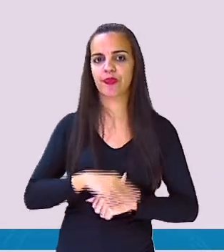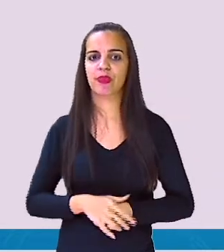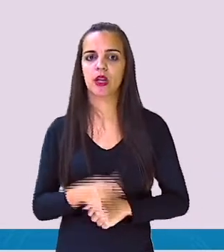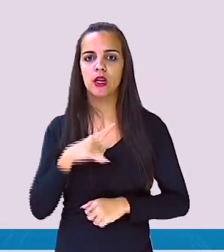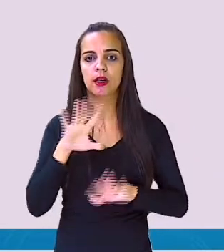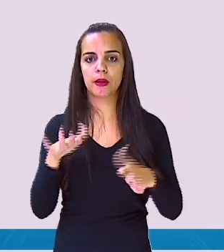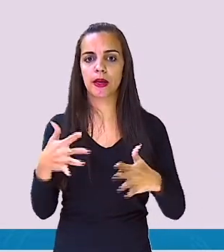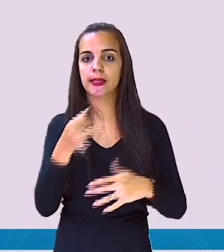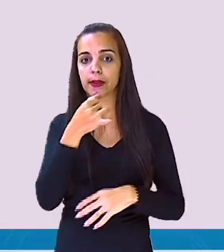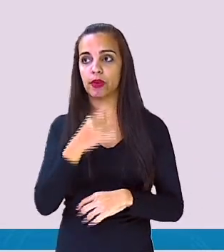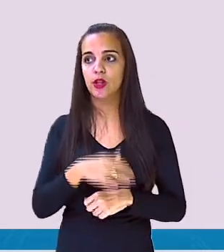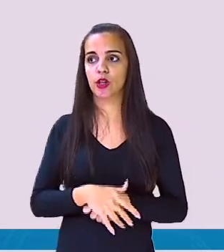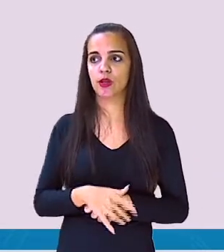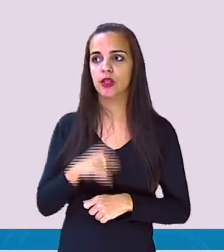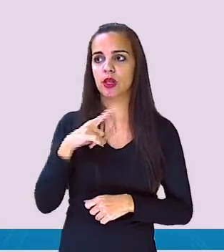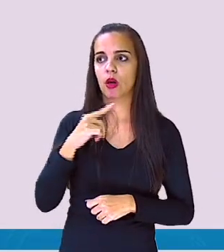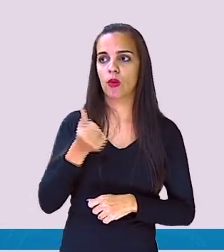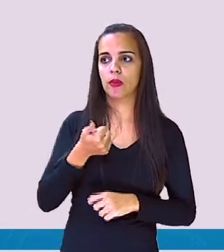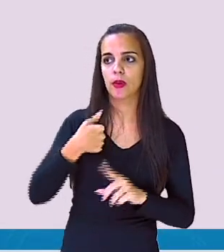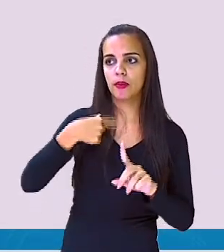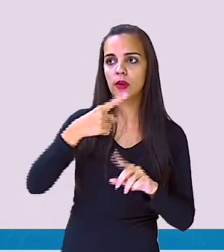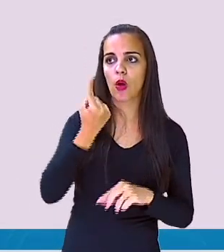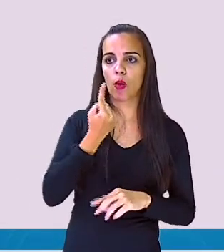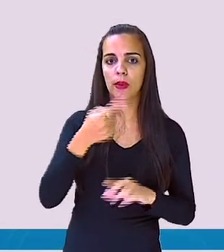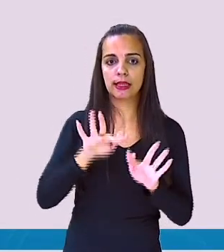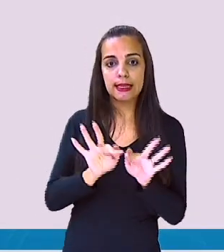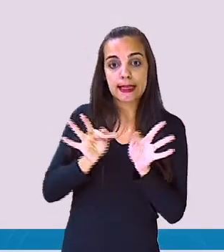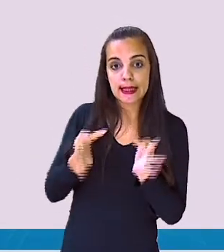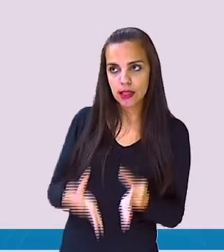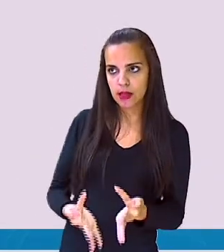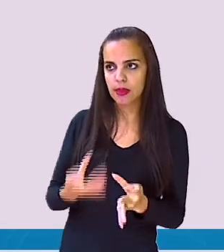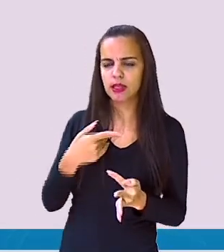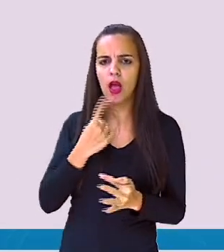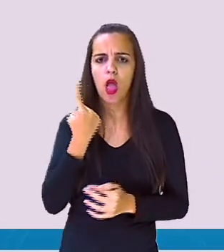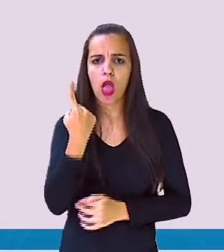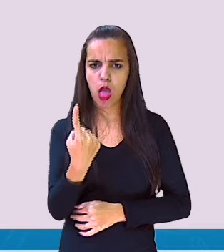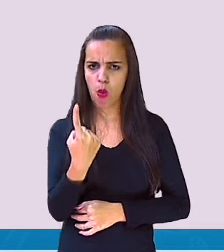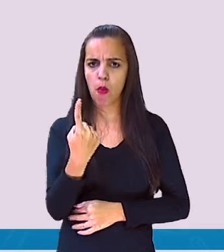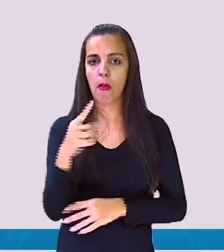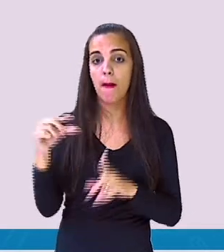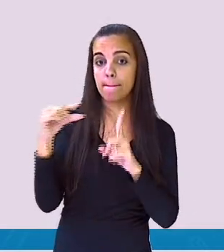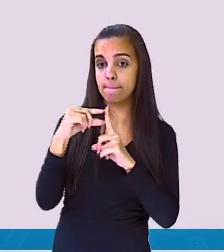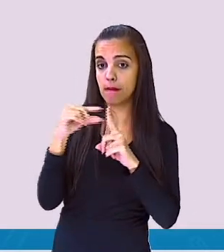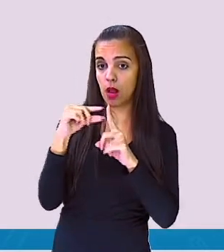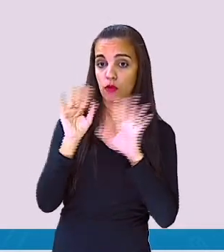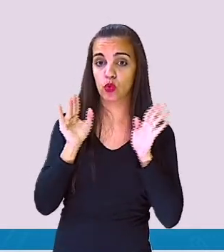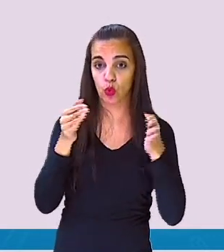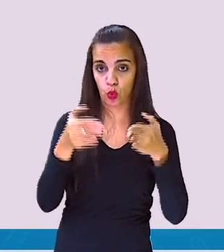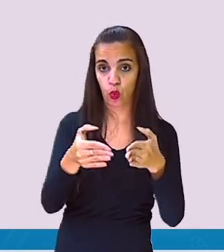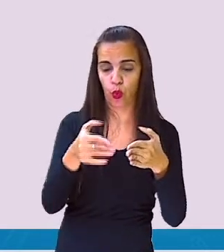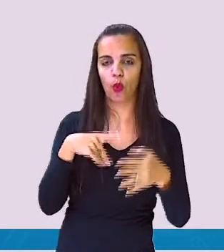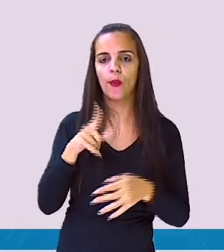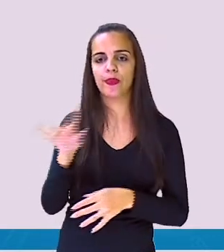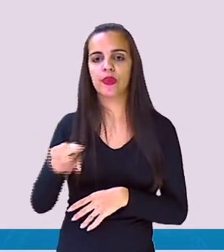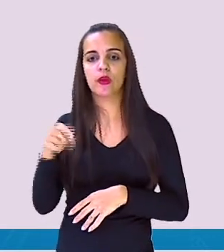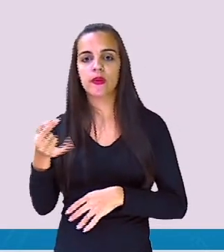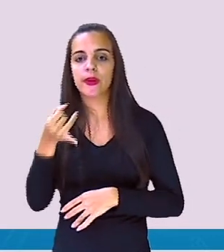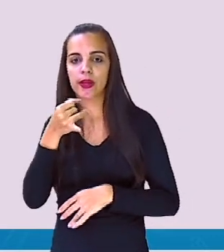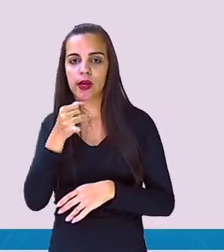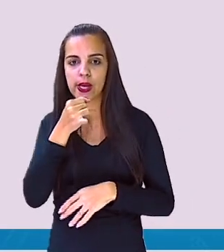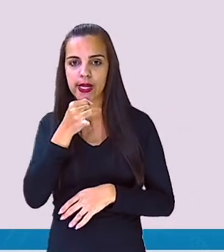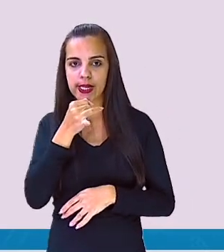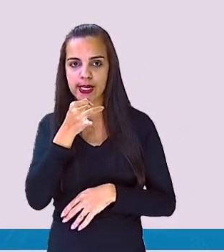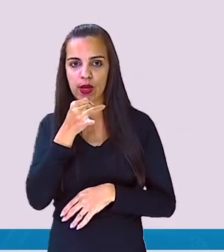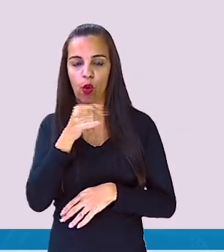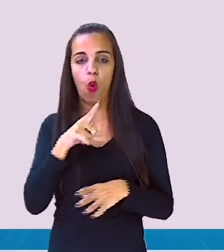lá para vocês verem. Sujeito simples, uma palavra, um núcleo. Sujeito composto, duas palavras,